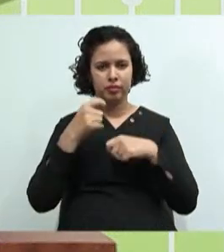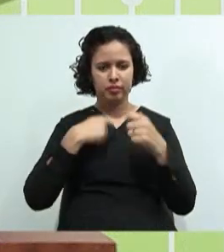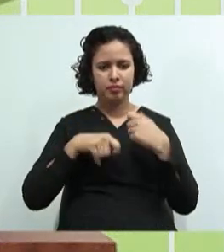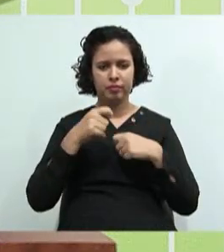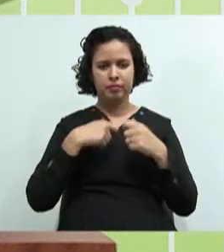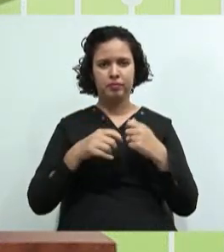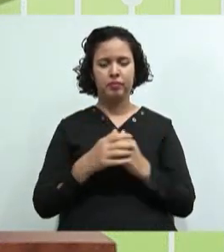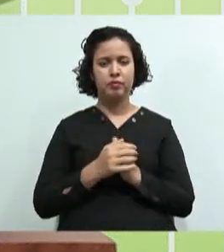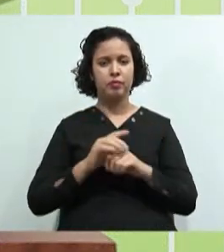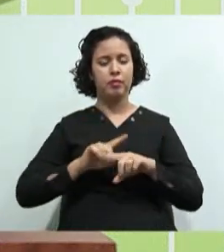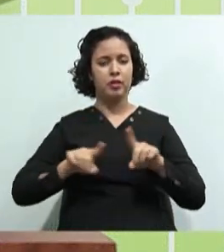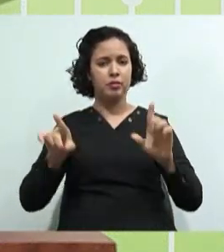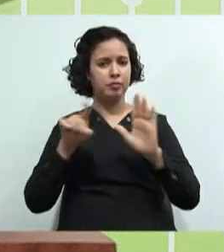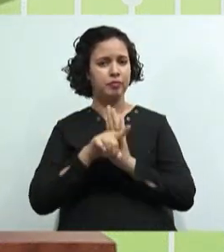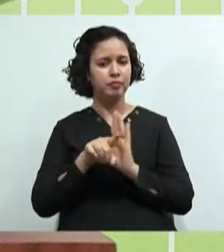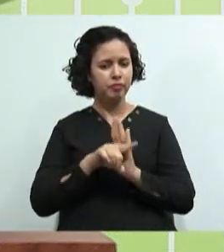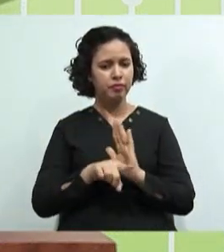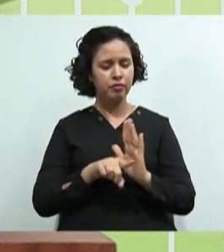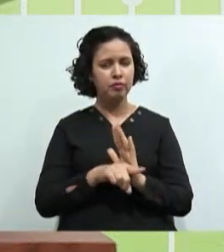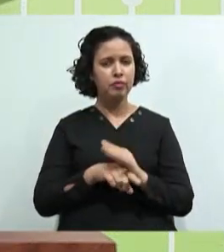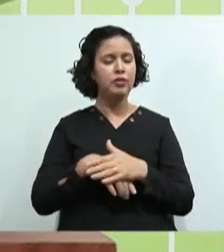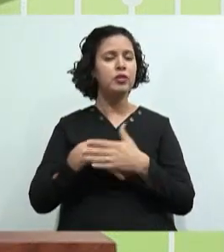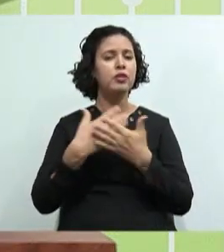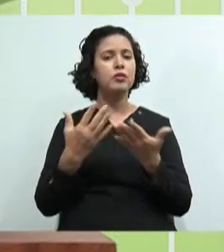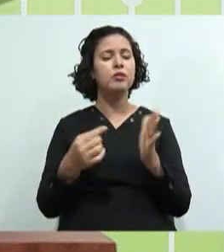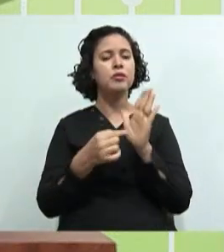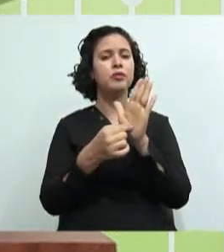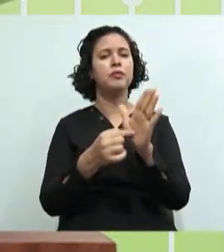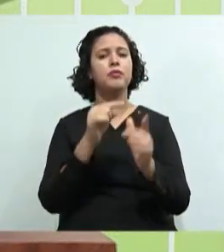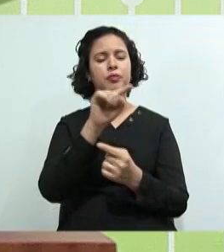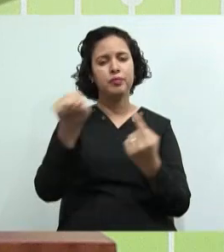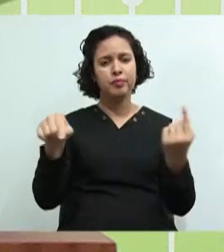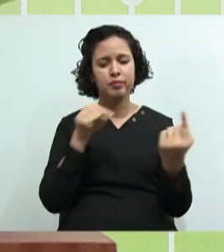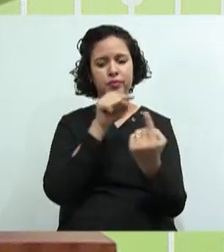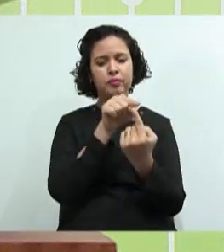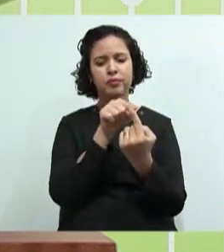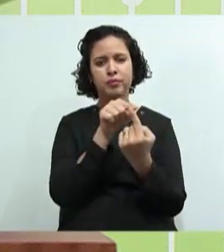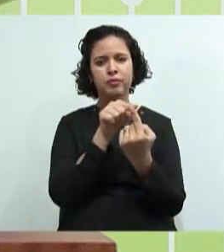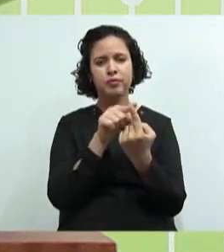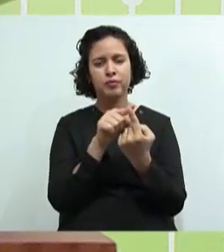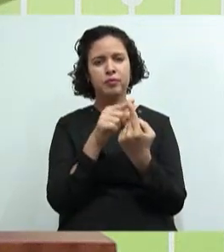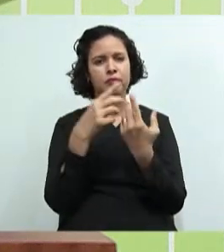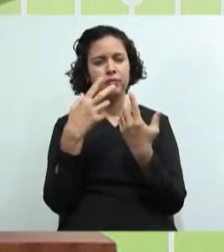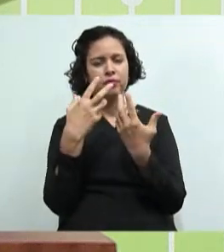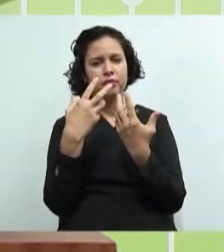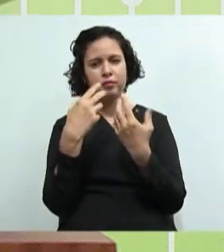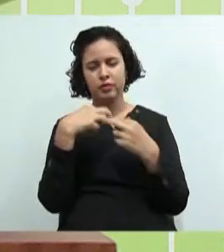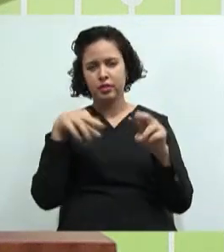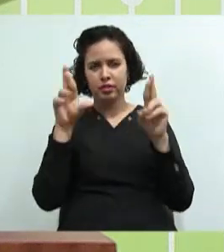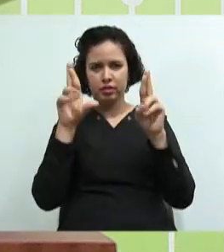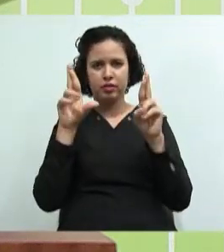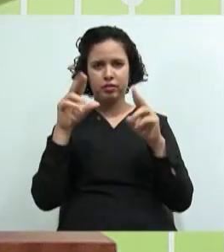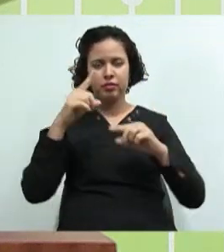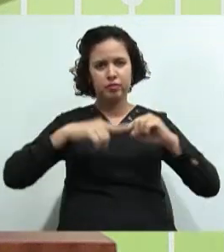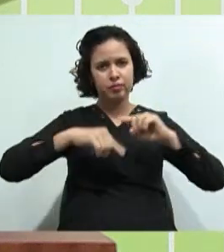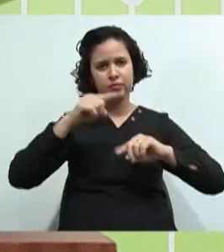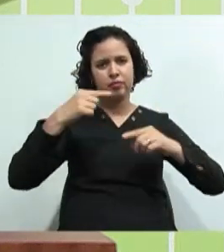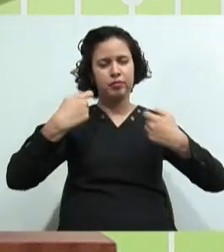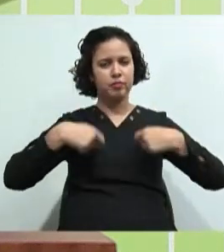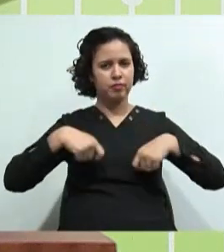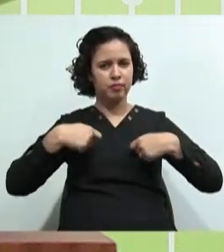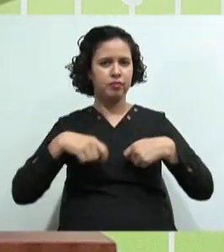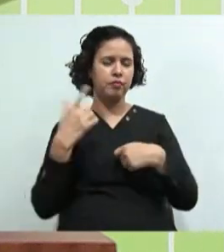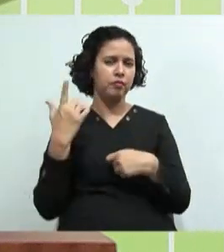administrador. Mas nós perguntamos qual é aquela que define os objetivos, né, e decide sobre os recursos e tarefas necessários